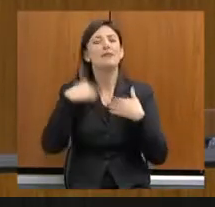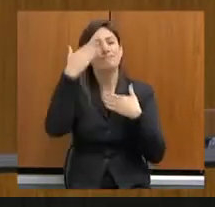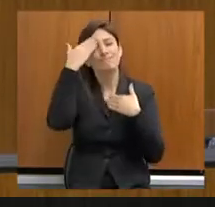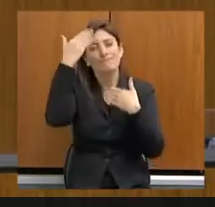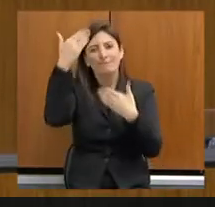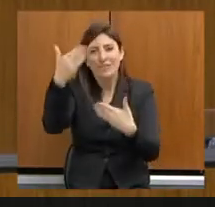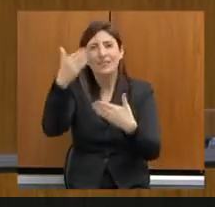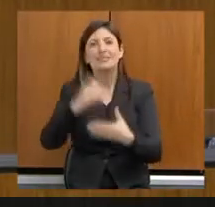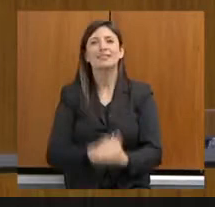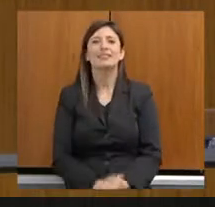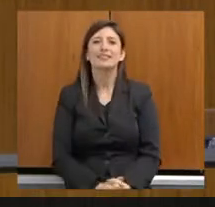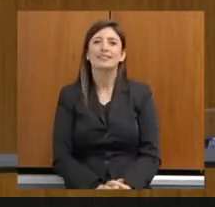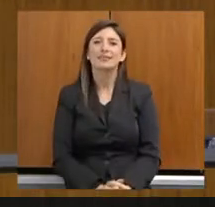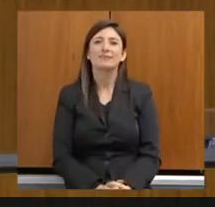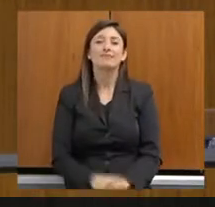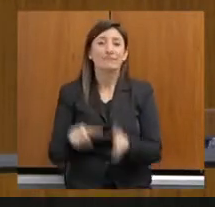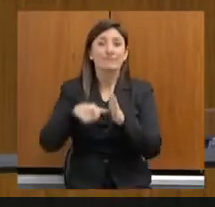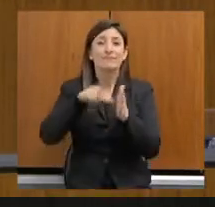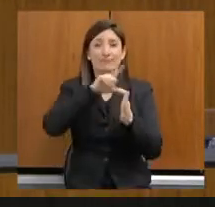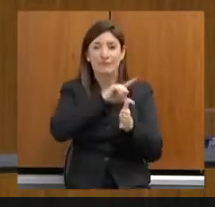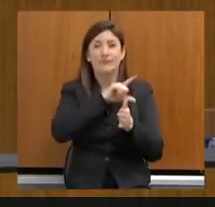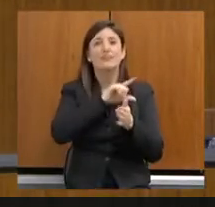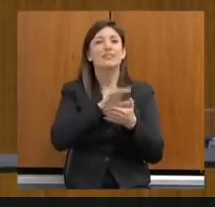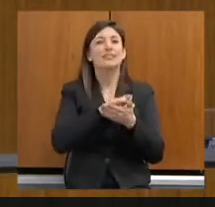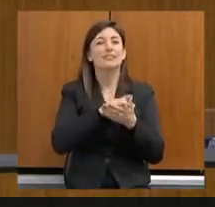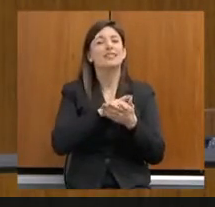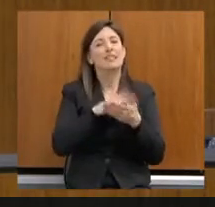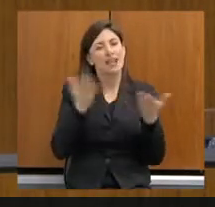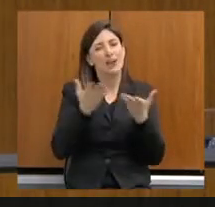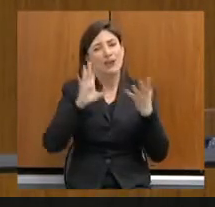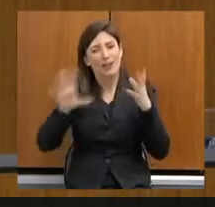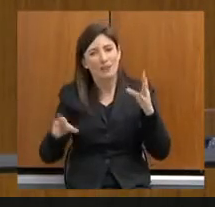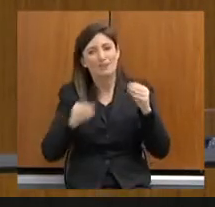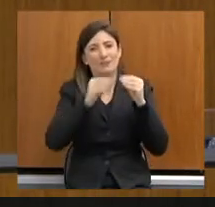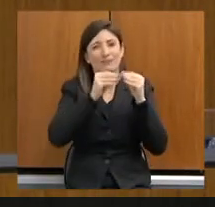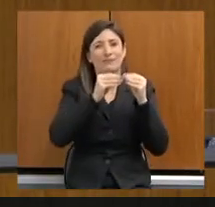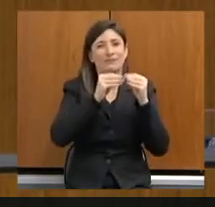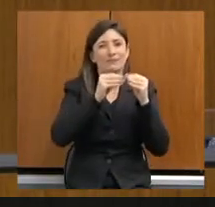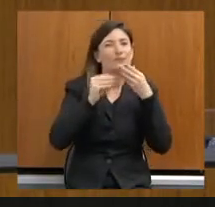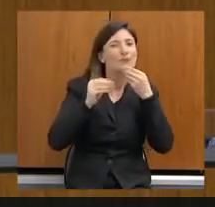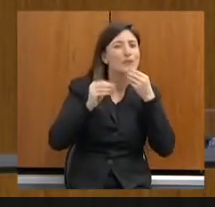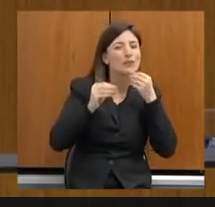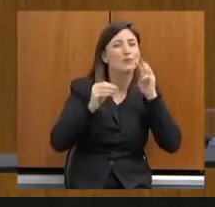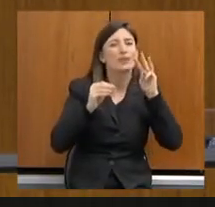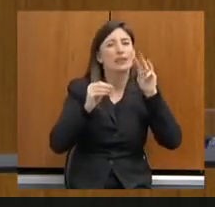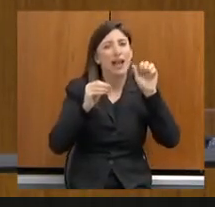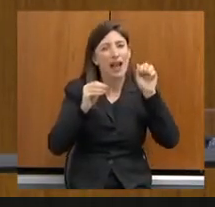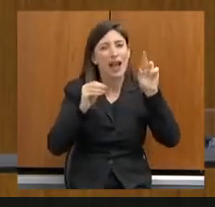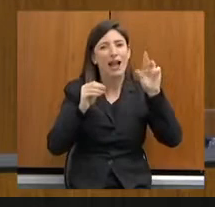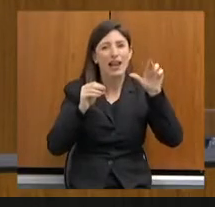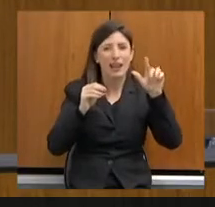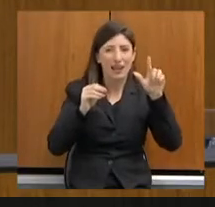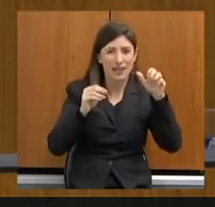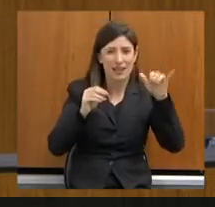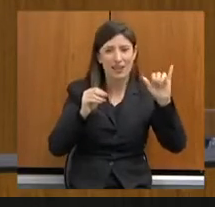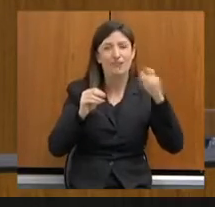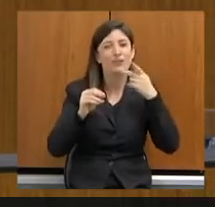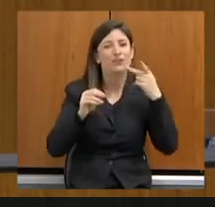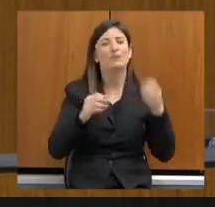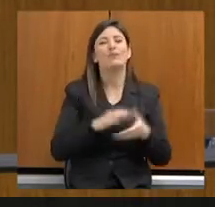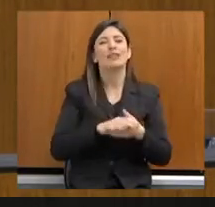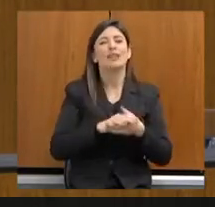agradecer ainda mais cedo e aqui eu vou inteiro as palavras do Arlei né ainda mais cedo falava